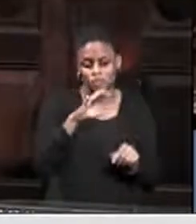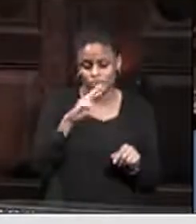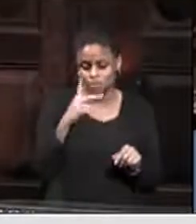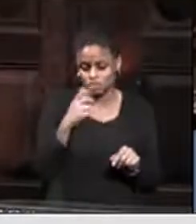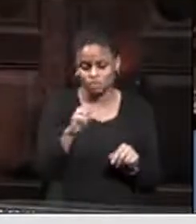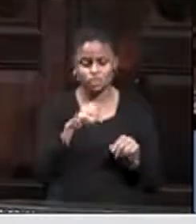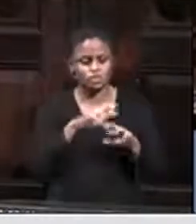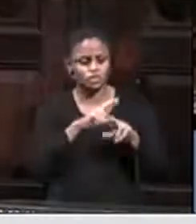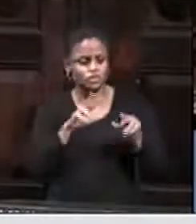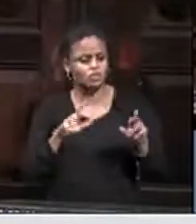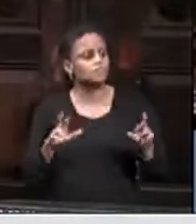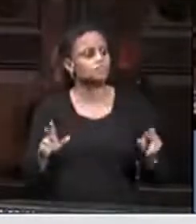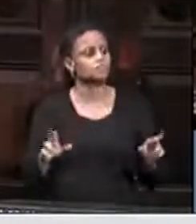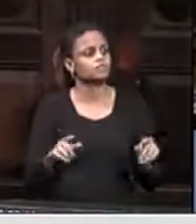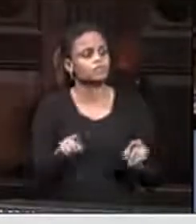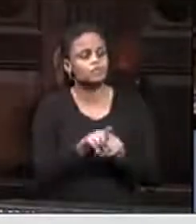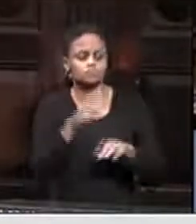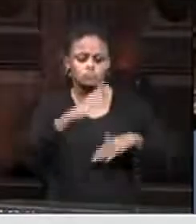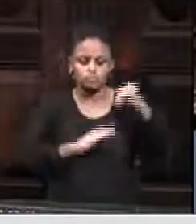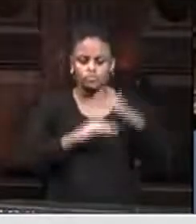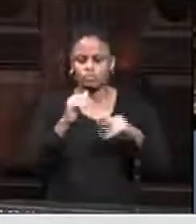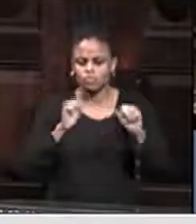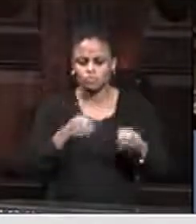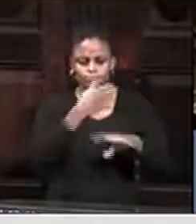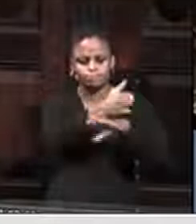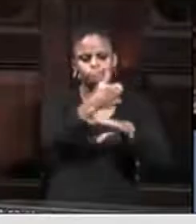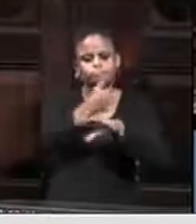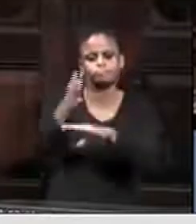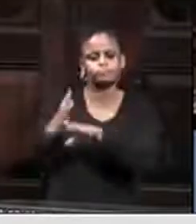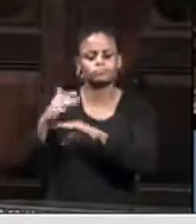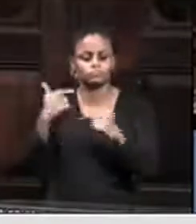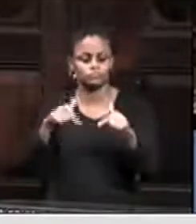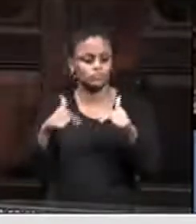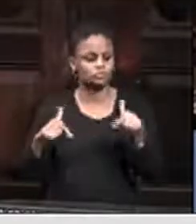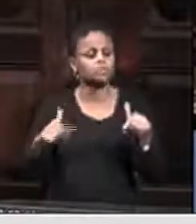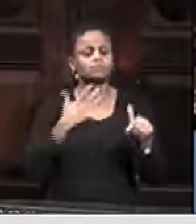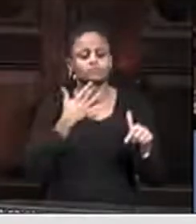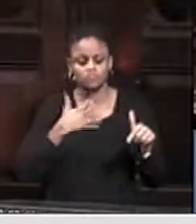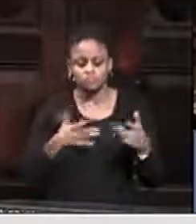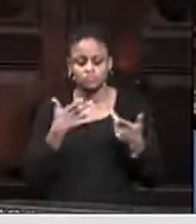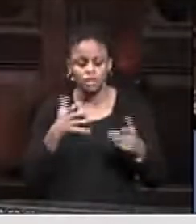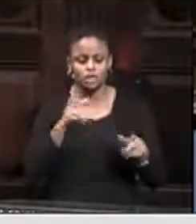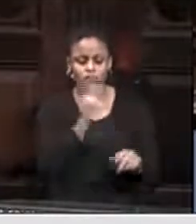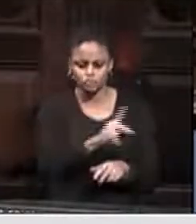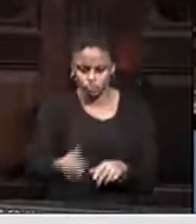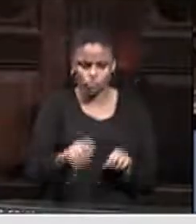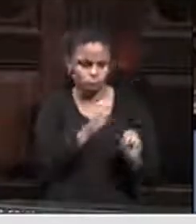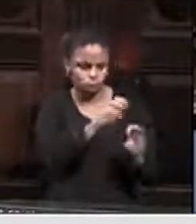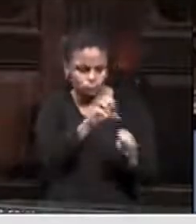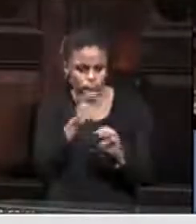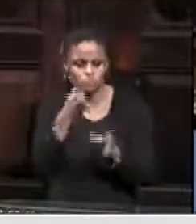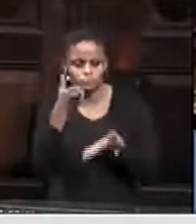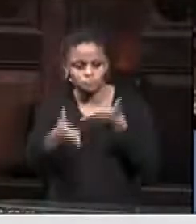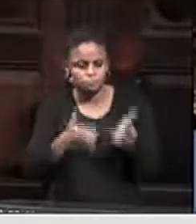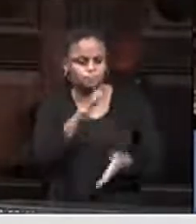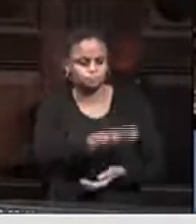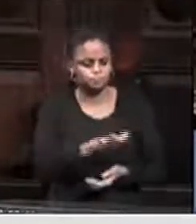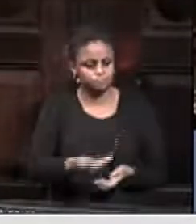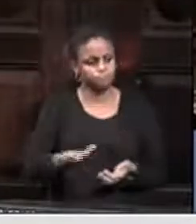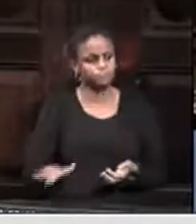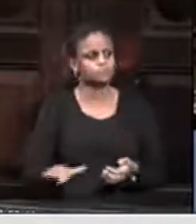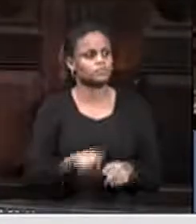municípios, profissionais que podem e desejam e devem ter a formação ao magistério, porque atuam em escola de educação infantil